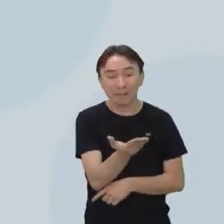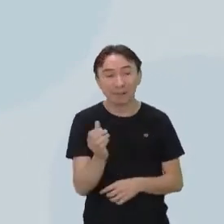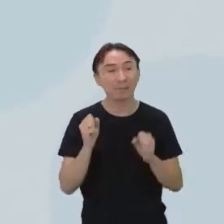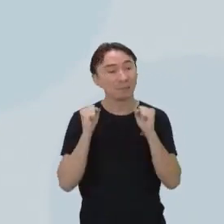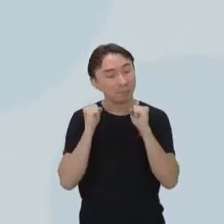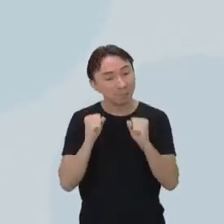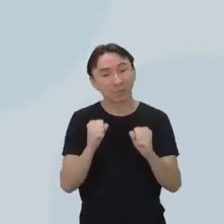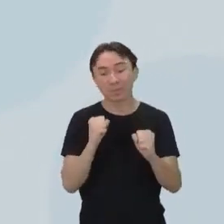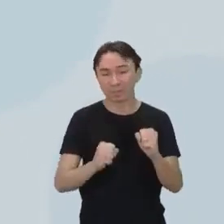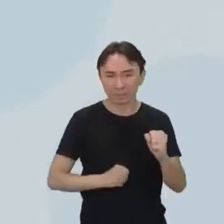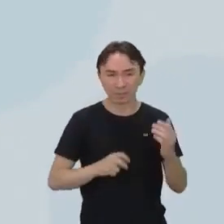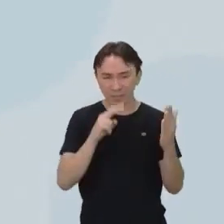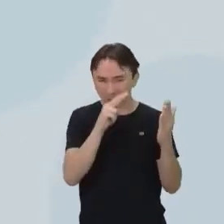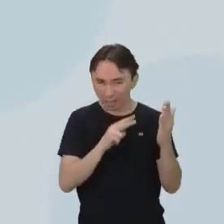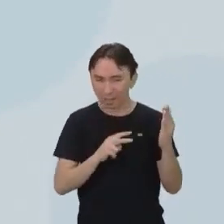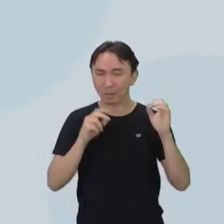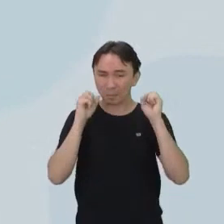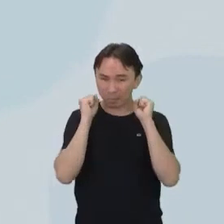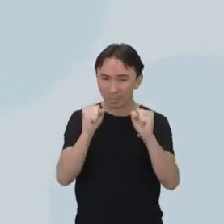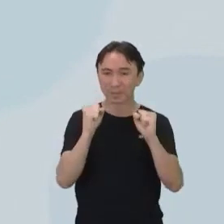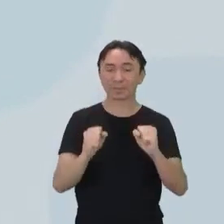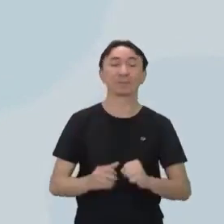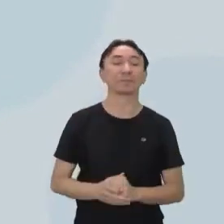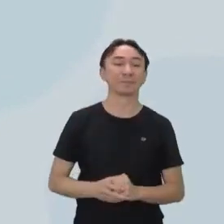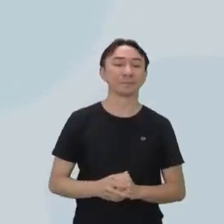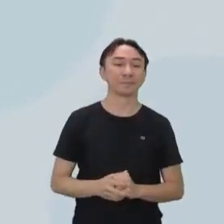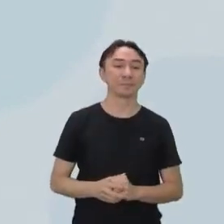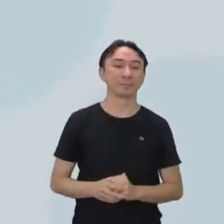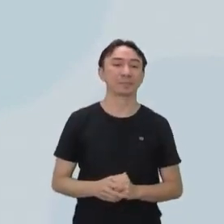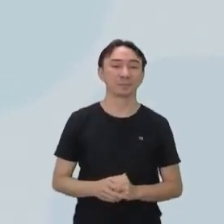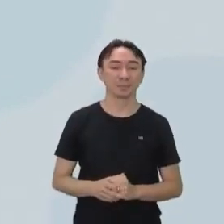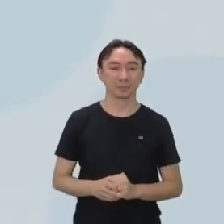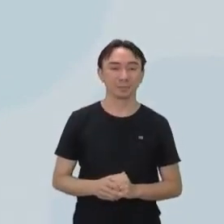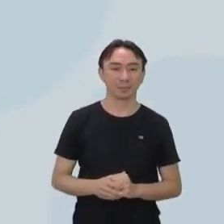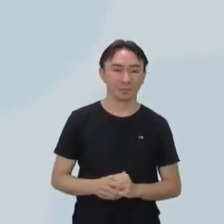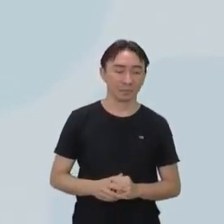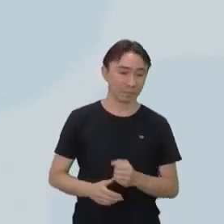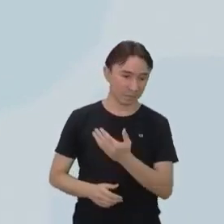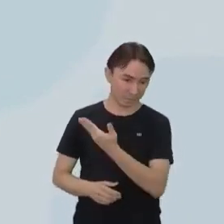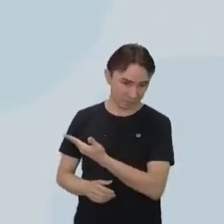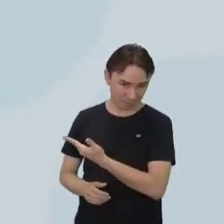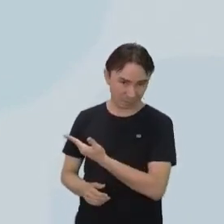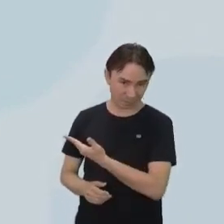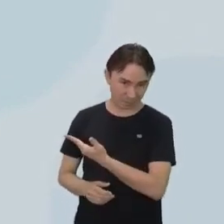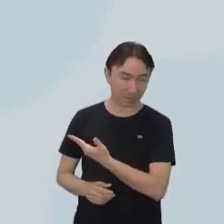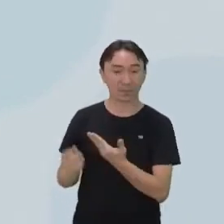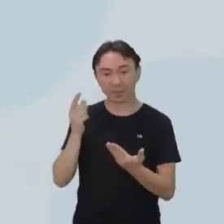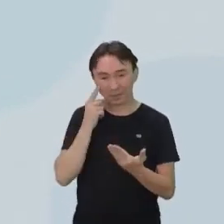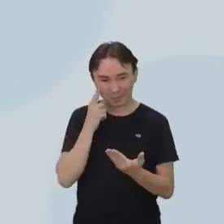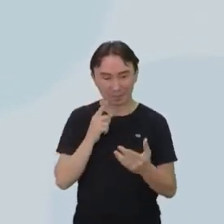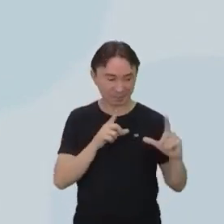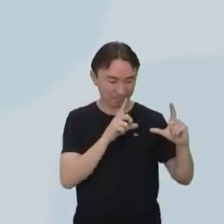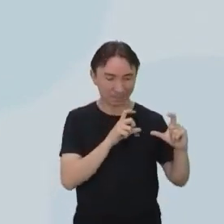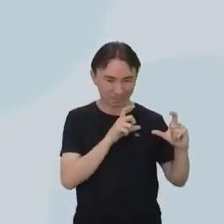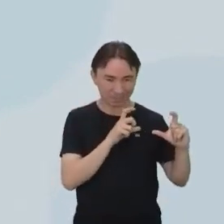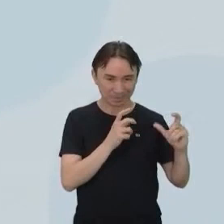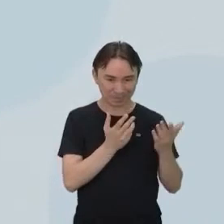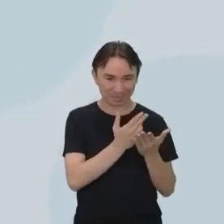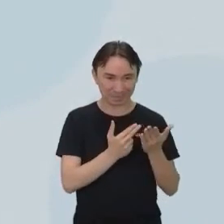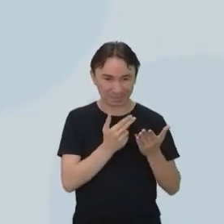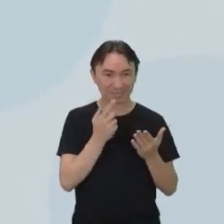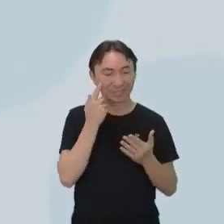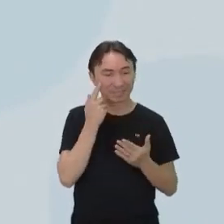aí, desse terceiro item aí? Claro, então nós temos aí uma figura e com base na figura ao lado e nos conhecimentos sobre